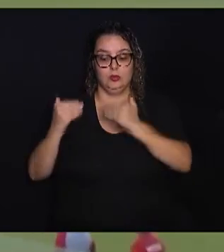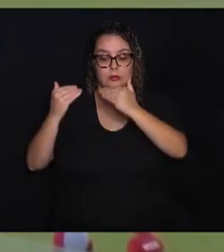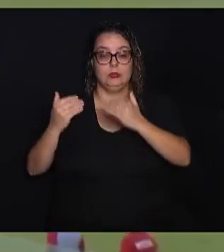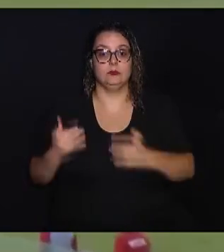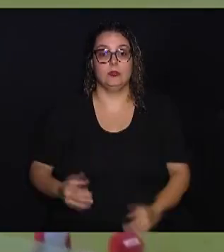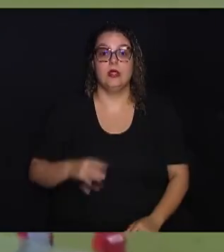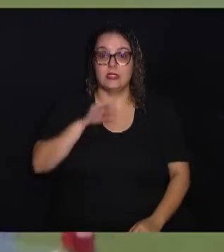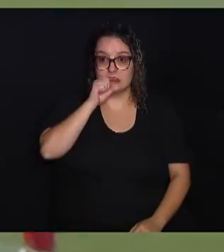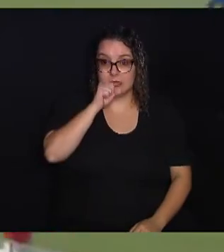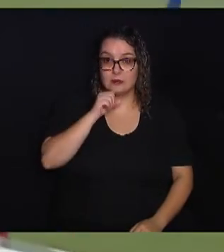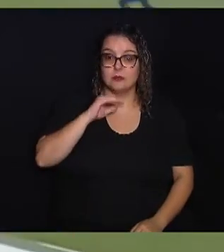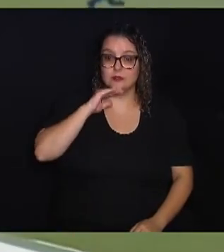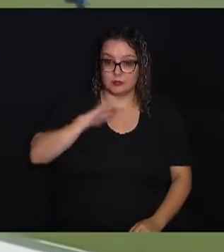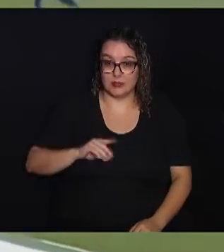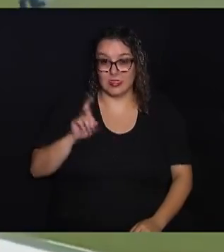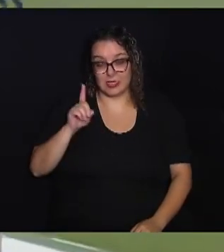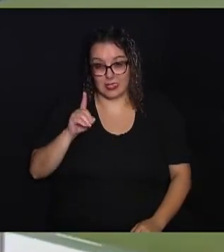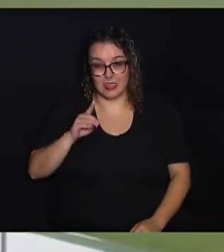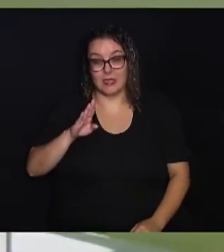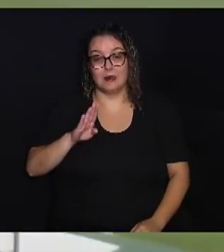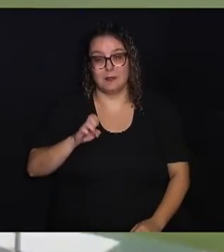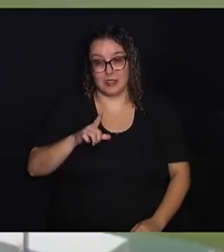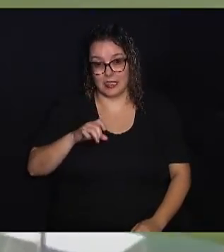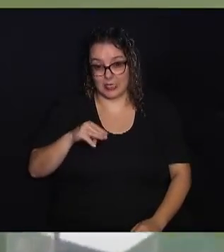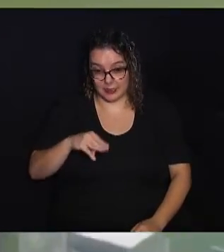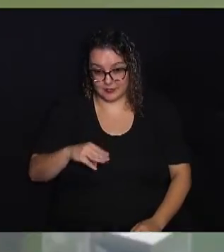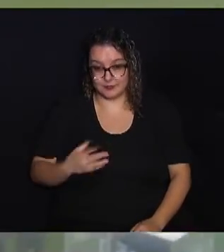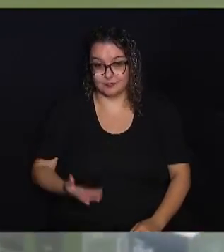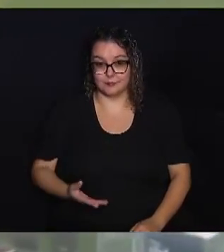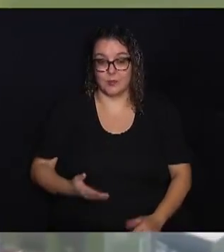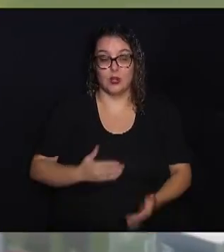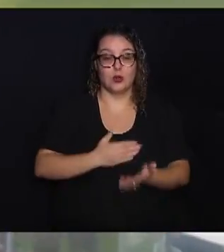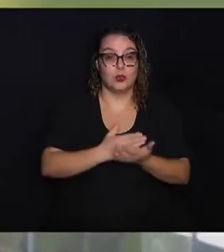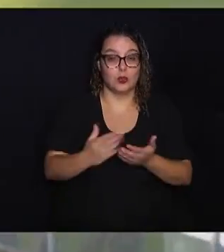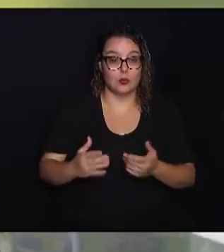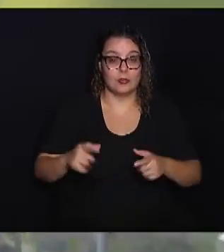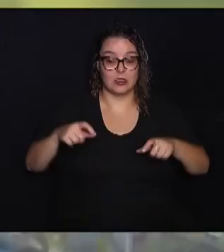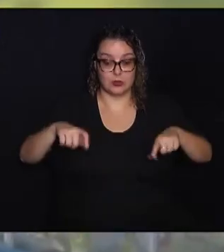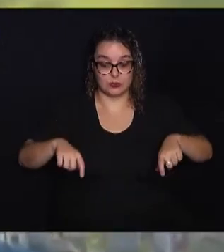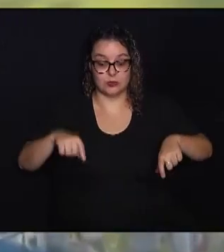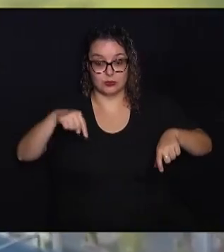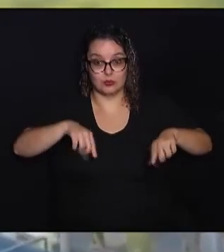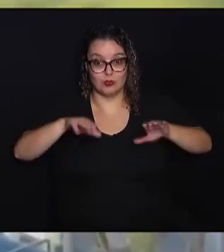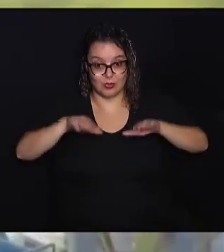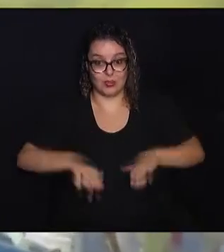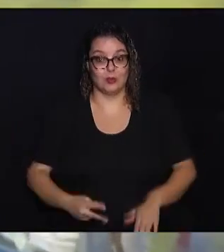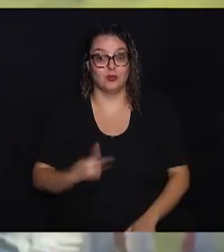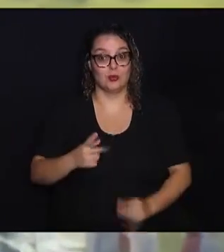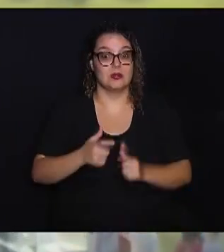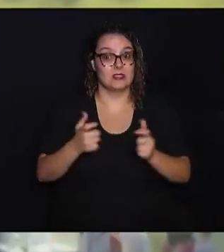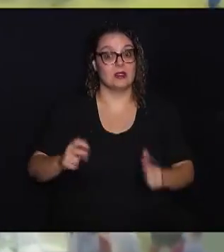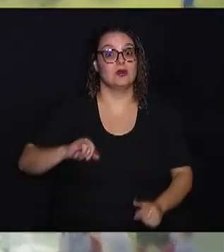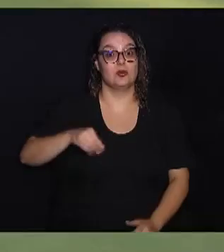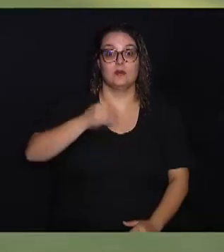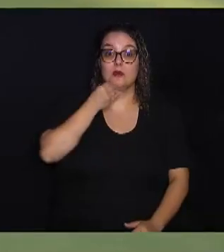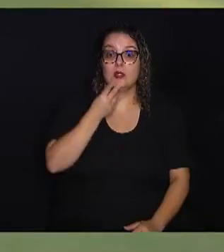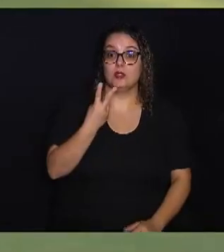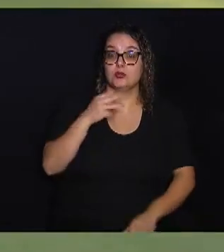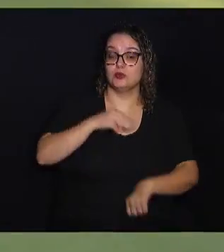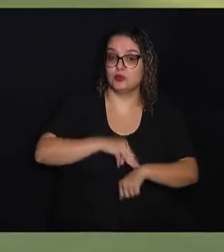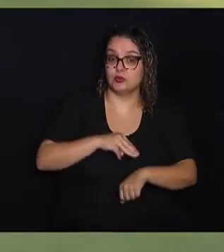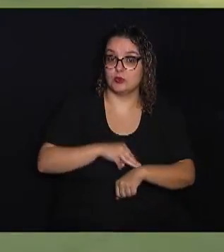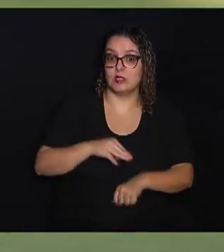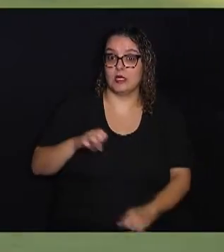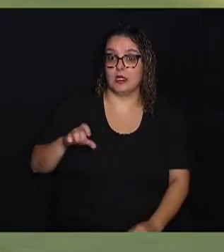na Curuzu, em Belém. Logo no começo da partida, o time da casa criou 2 grandes oportunidades. Aos 2 minutos,